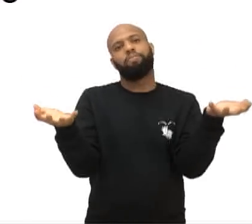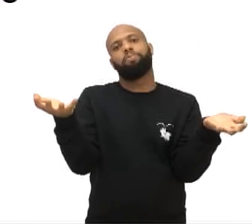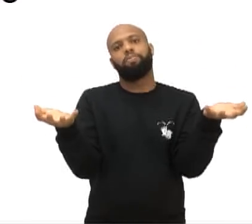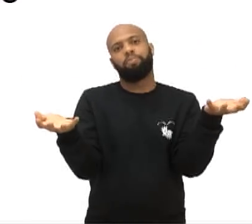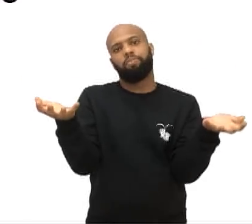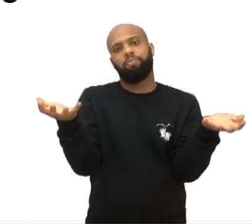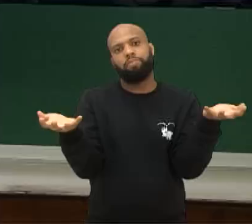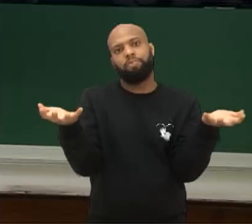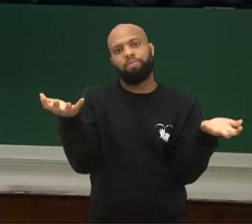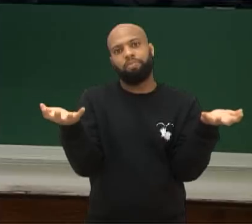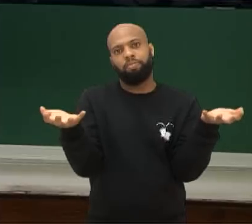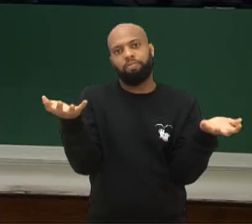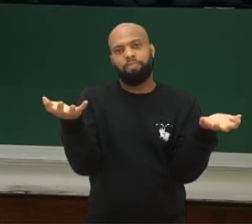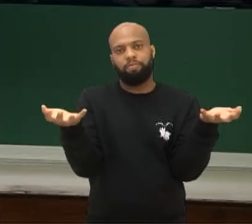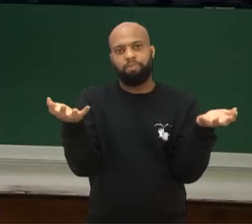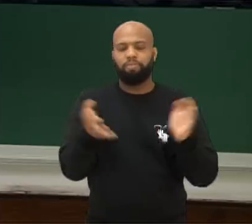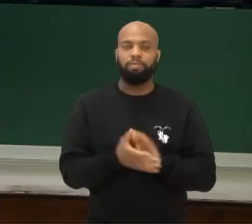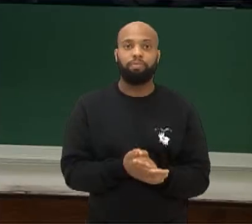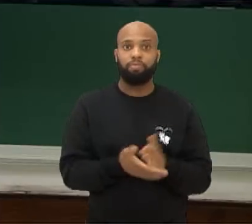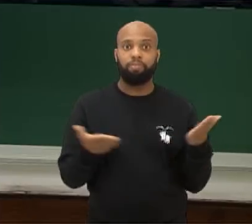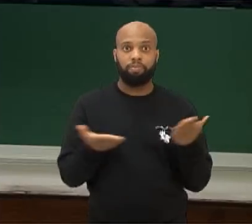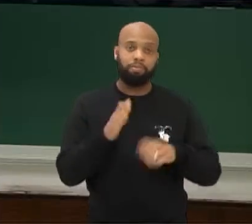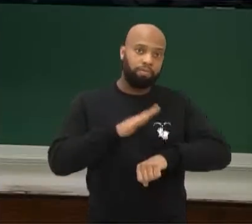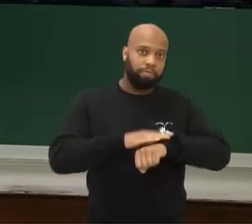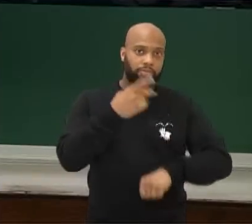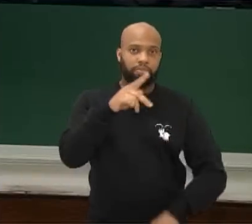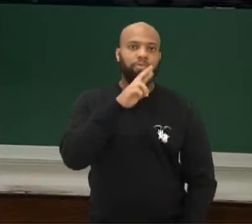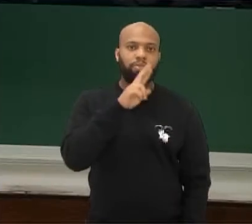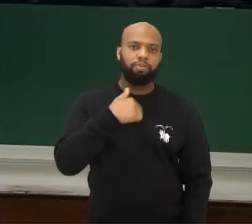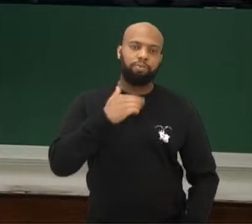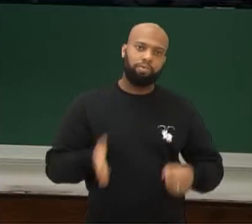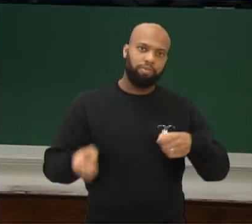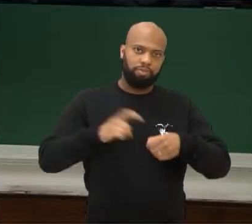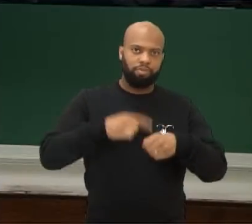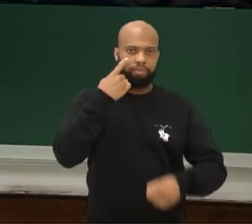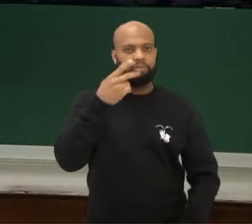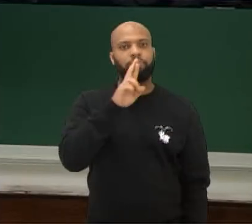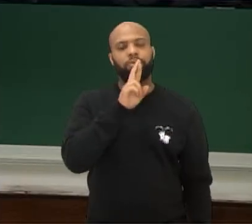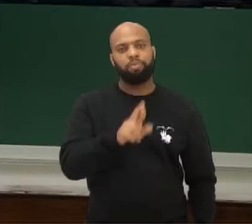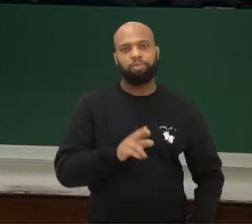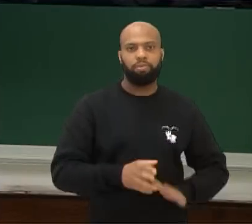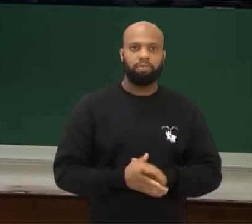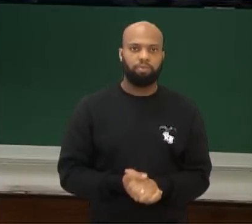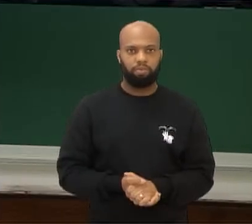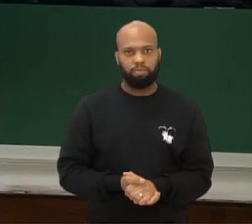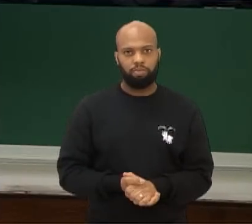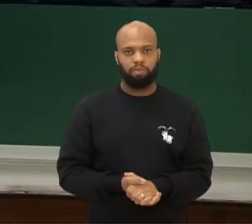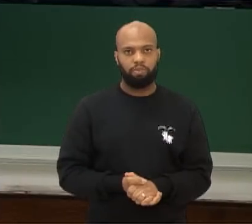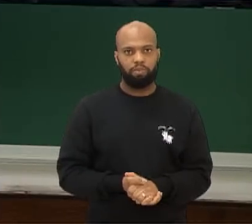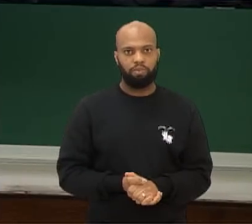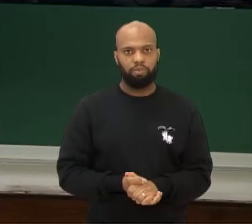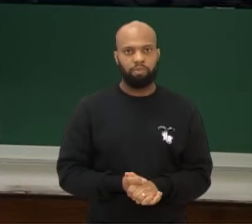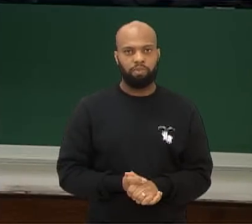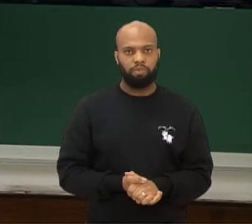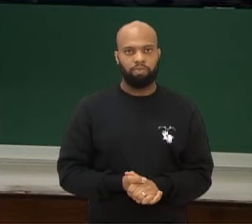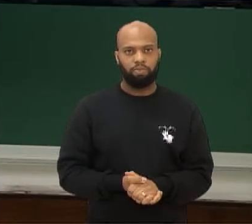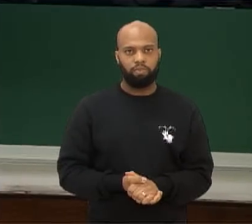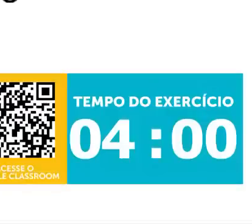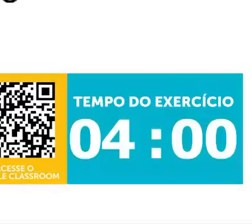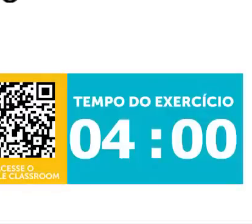balança continuarão em equilíbrio. Então, um tempinho para vocês resolverem essa questão. Tudo bom? Tudo bem?